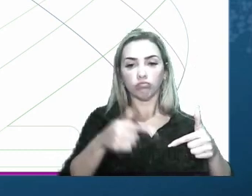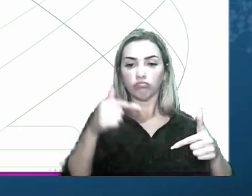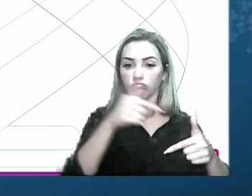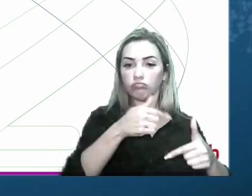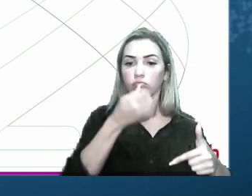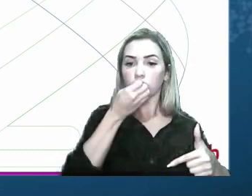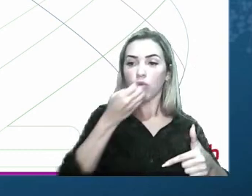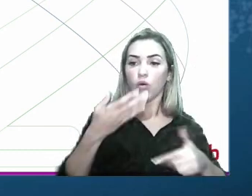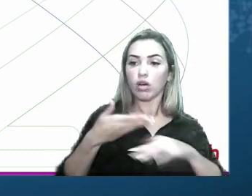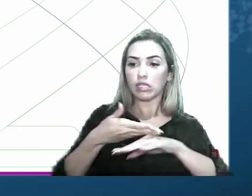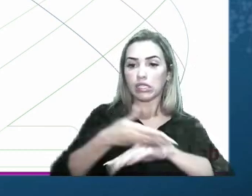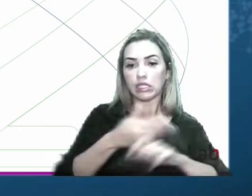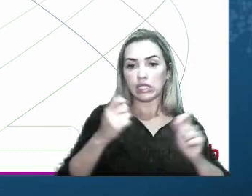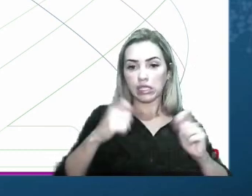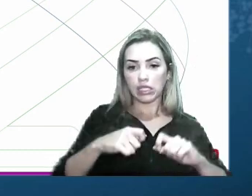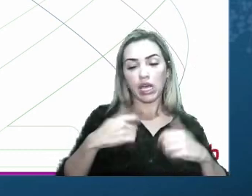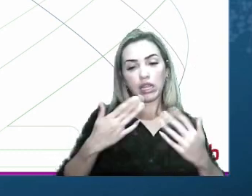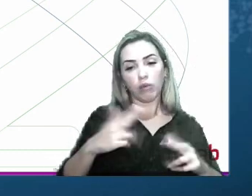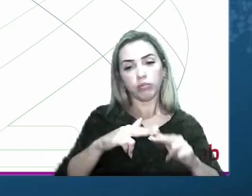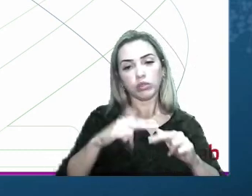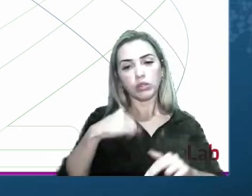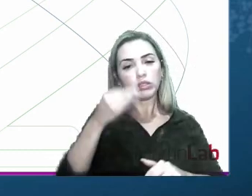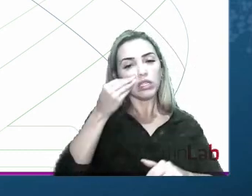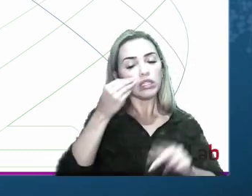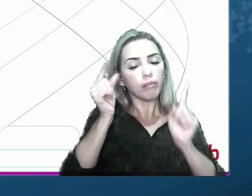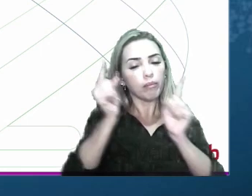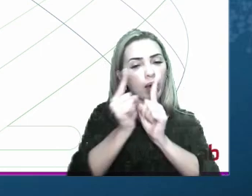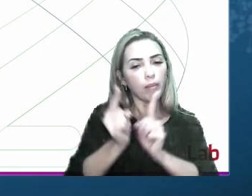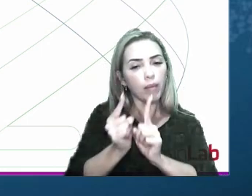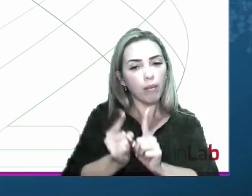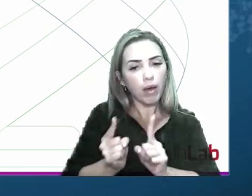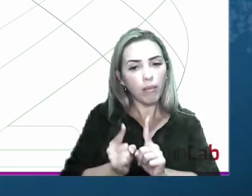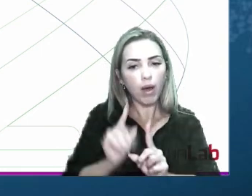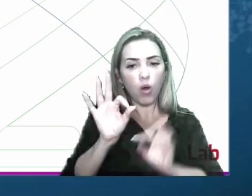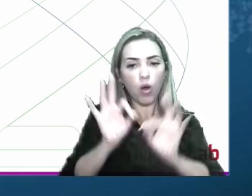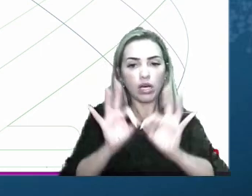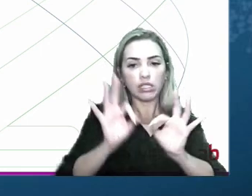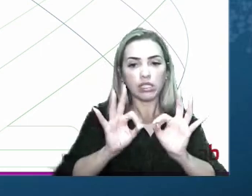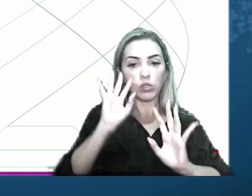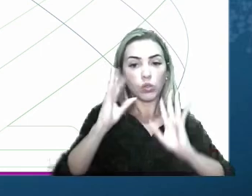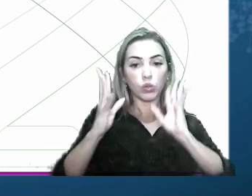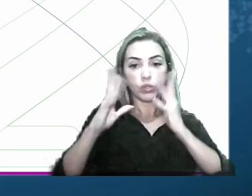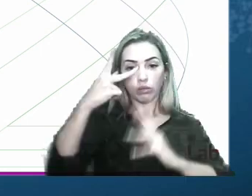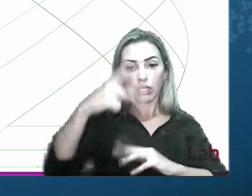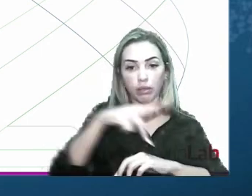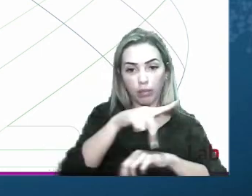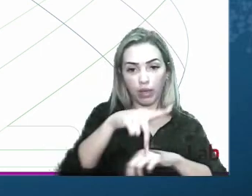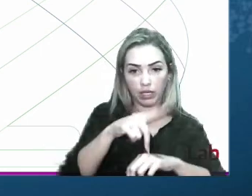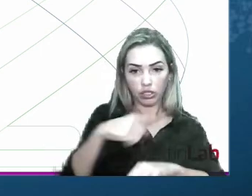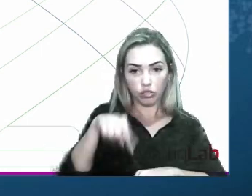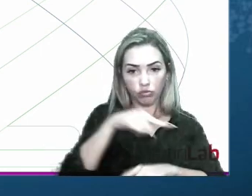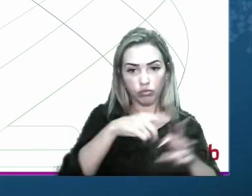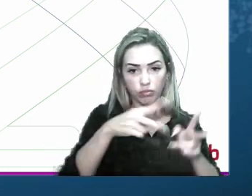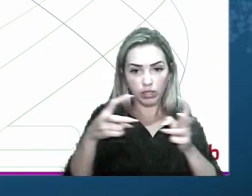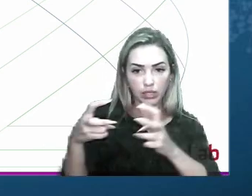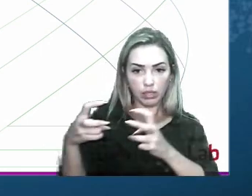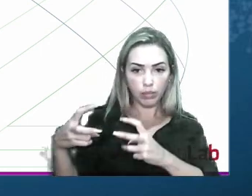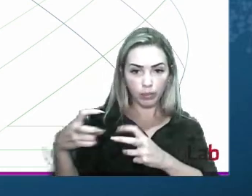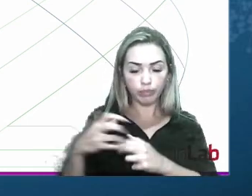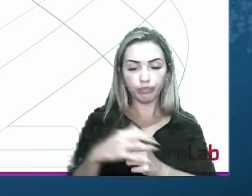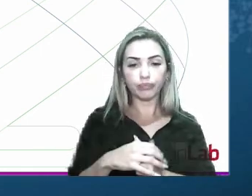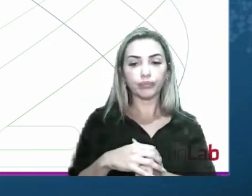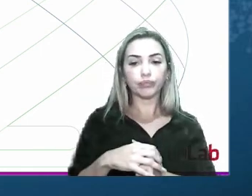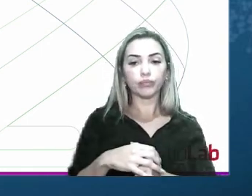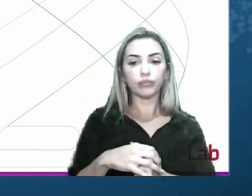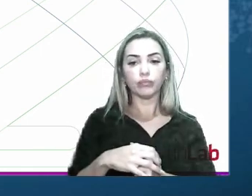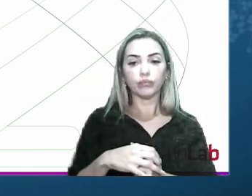mais acessível. Então, eu tentei condensar as soluções que a gente viu no país. But I'd just like to mention that